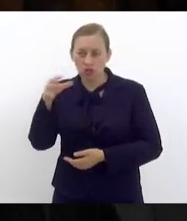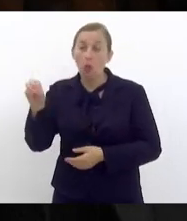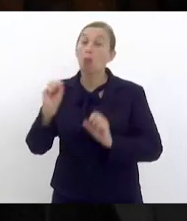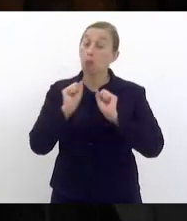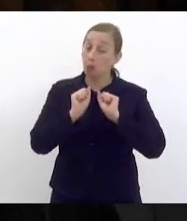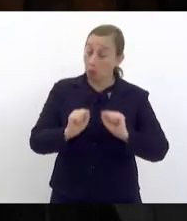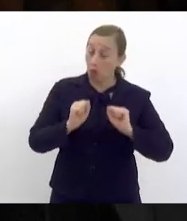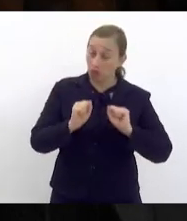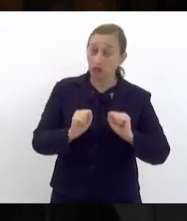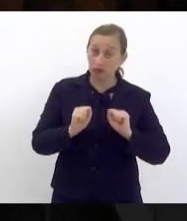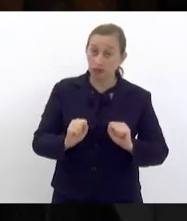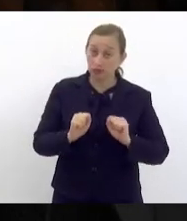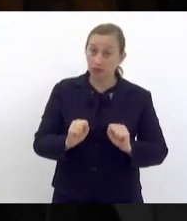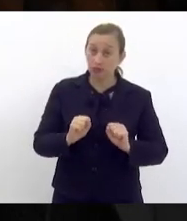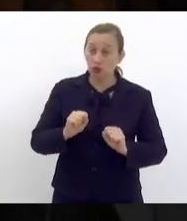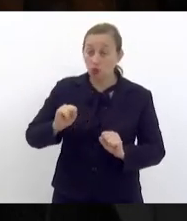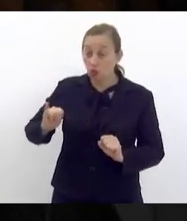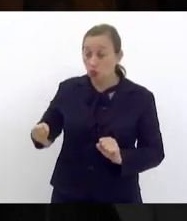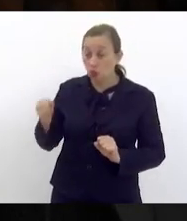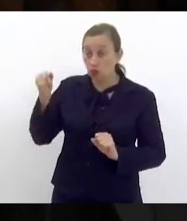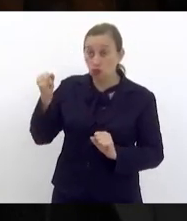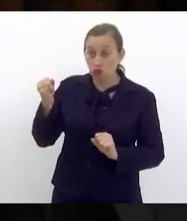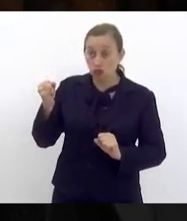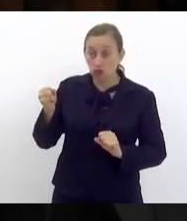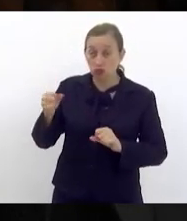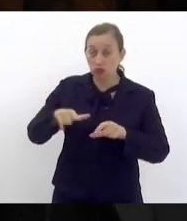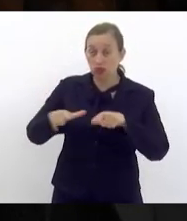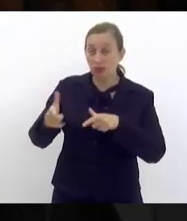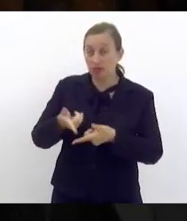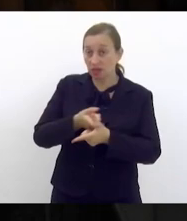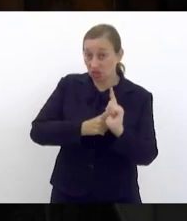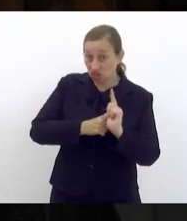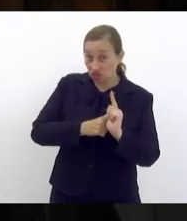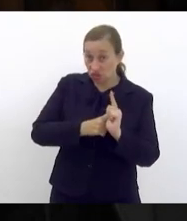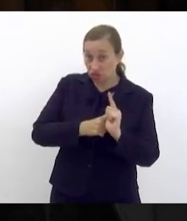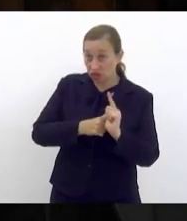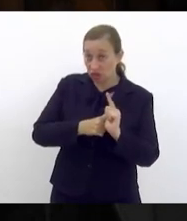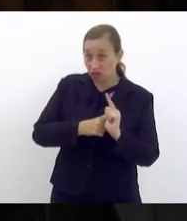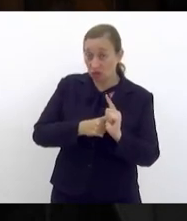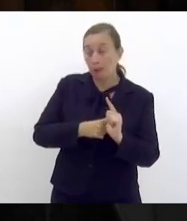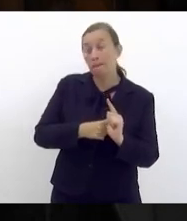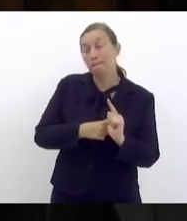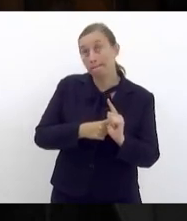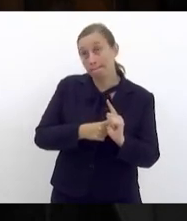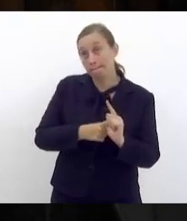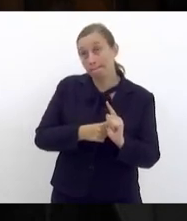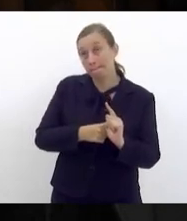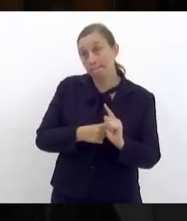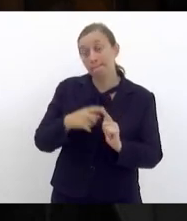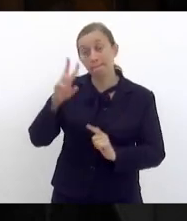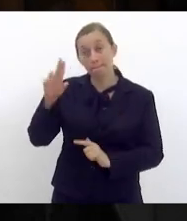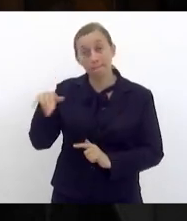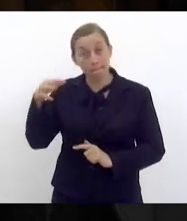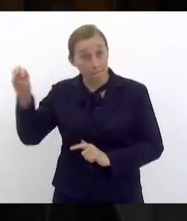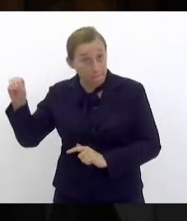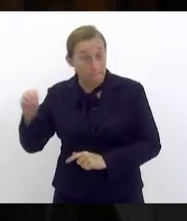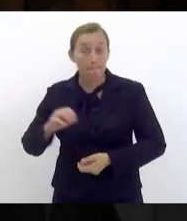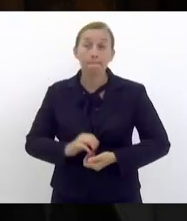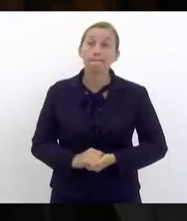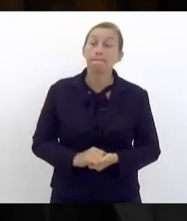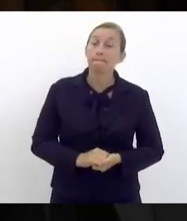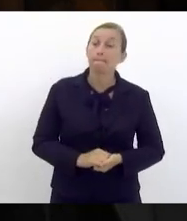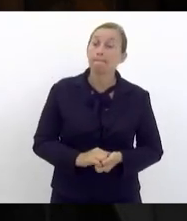possam ter os juros do serviço da sua dívida com a União, do serviço da sua